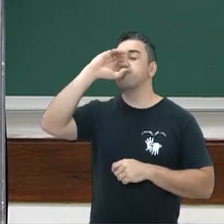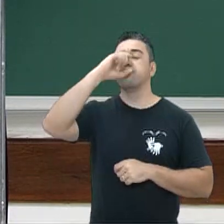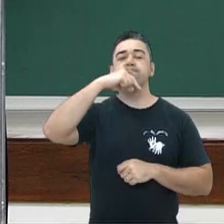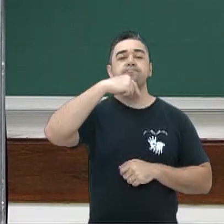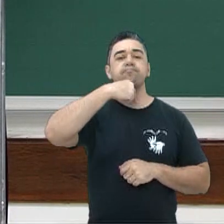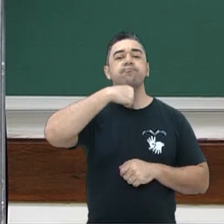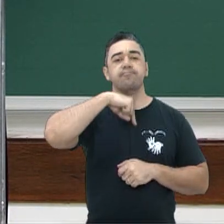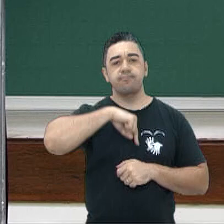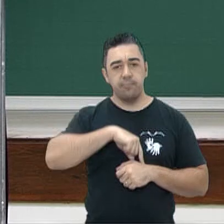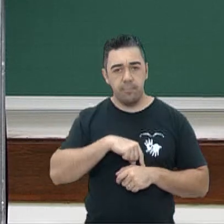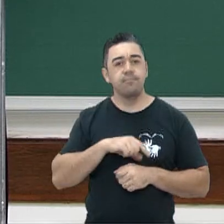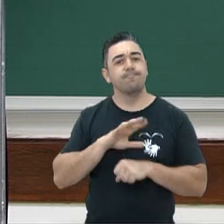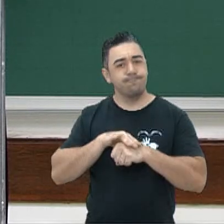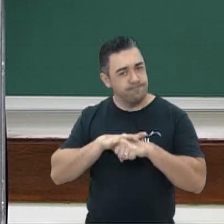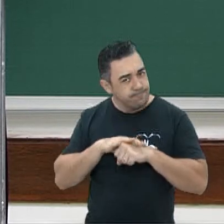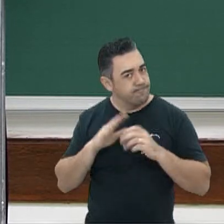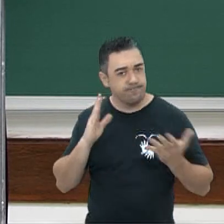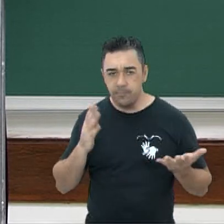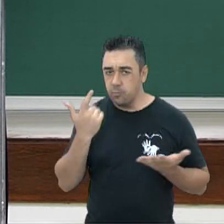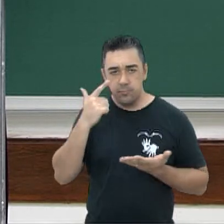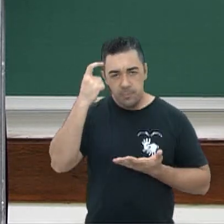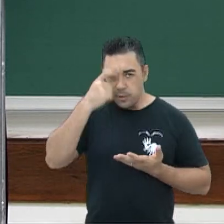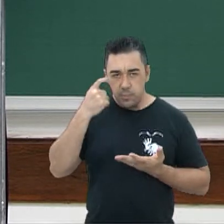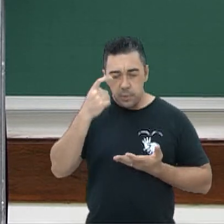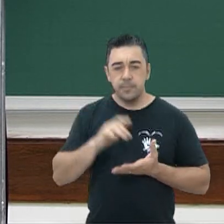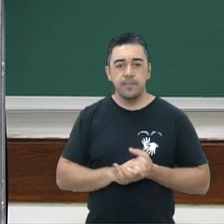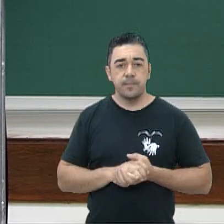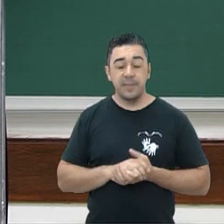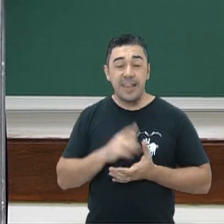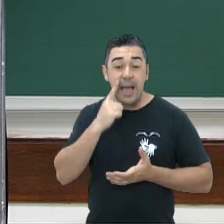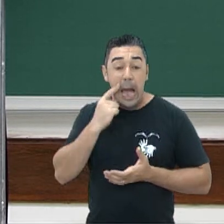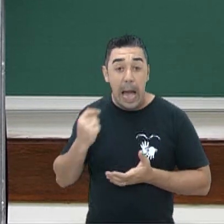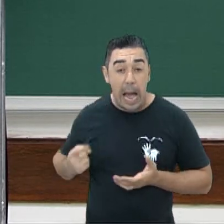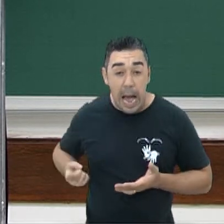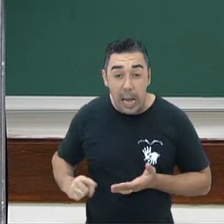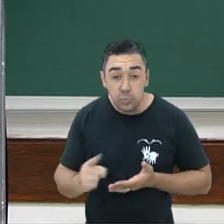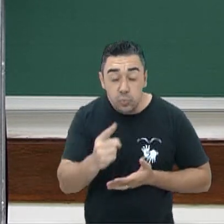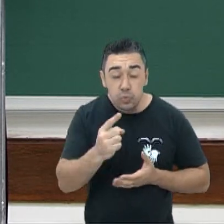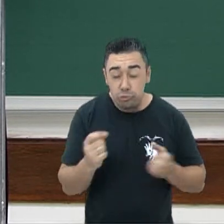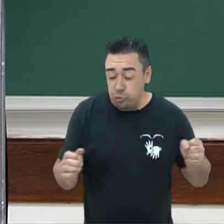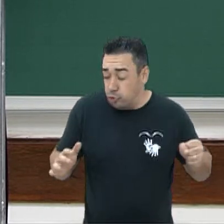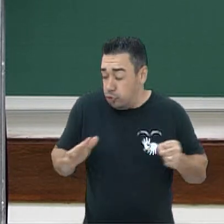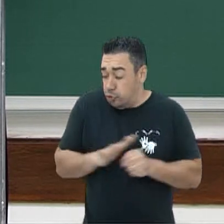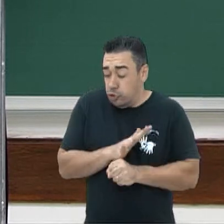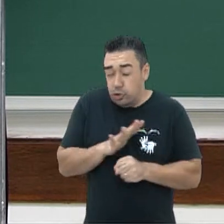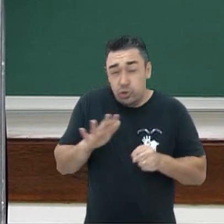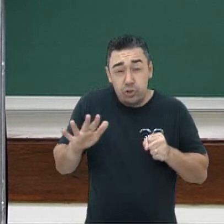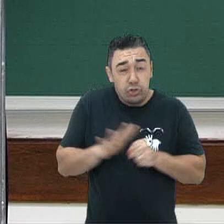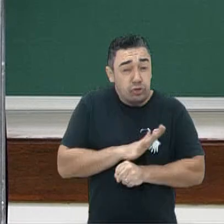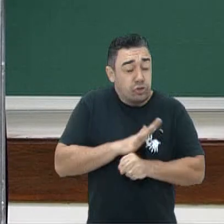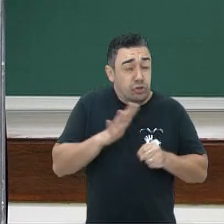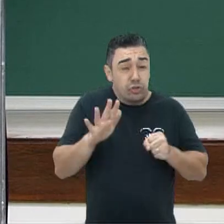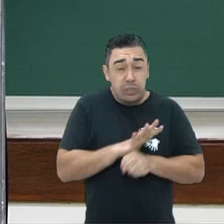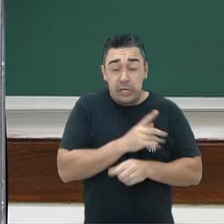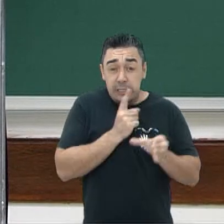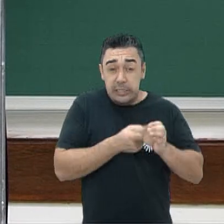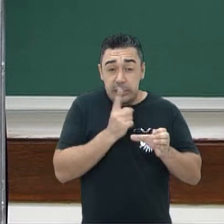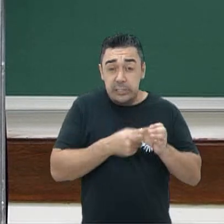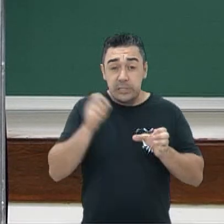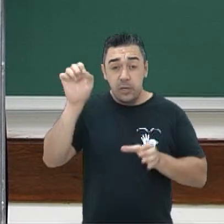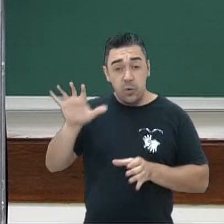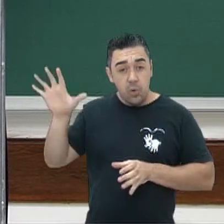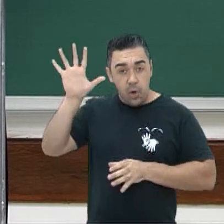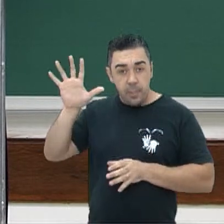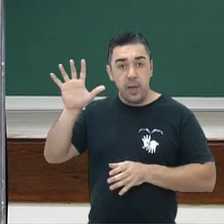não tinham essa preocupação. Tá? Os ratos eram uma praga nos centros urbanos europeus, tinham ratos para todos os